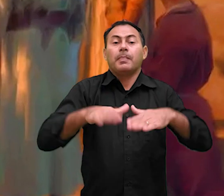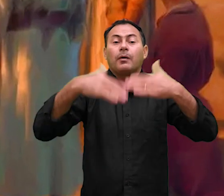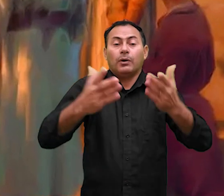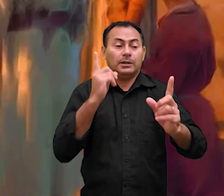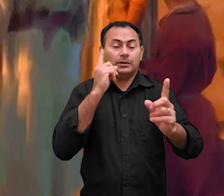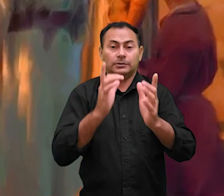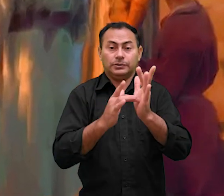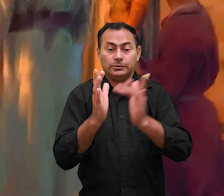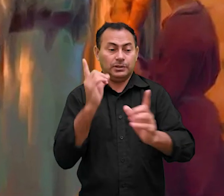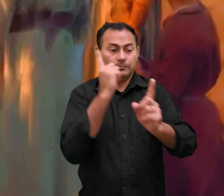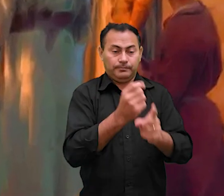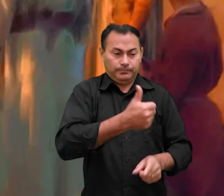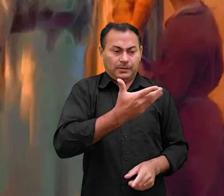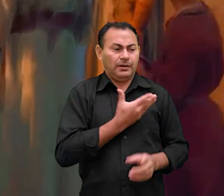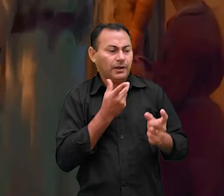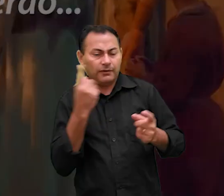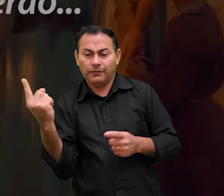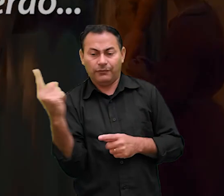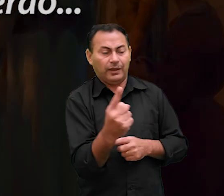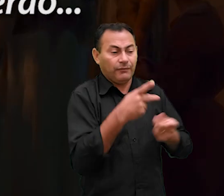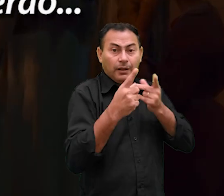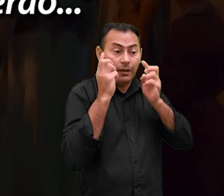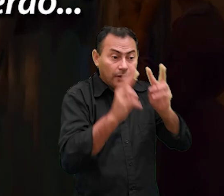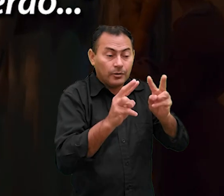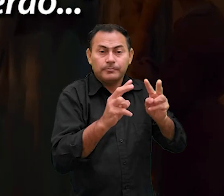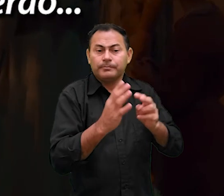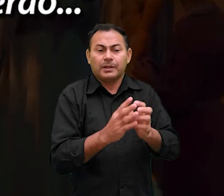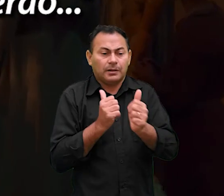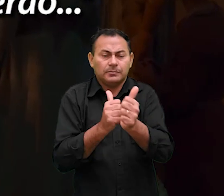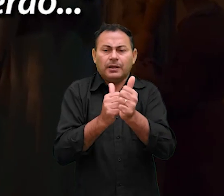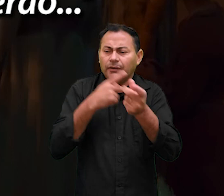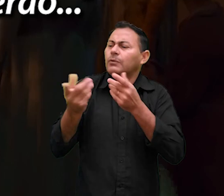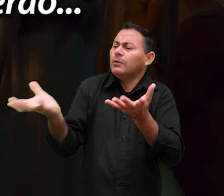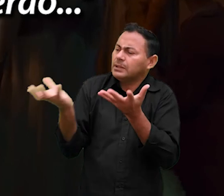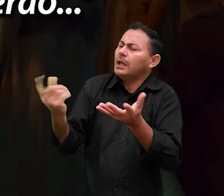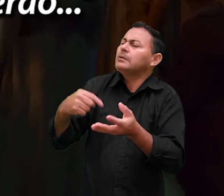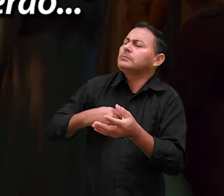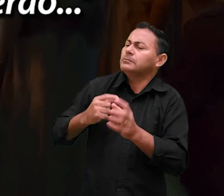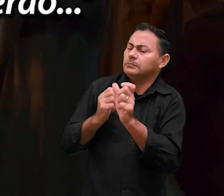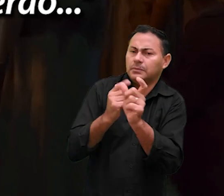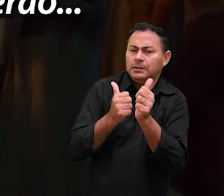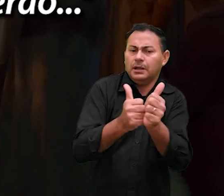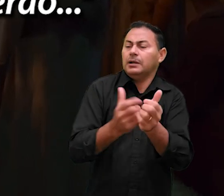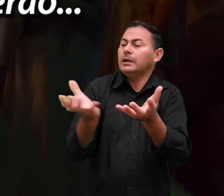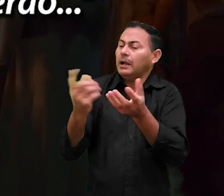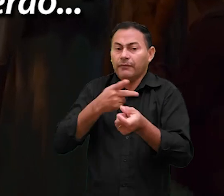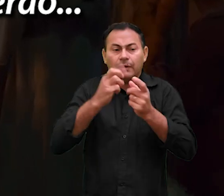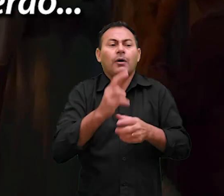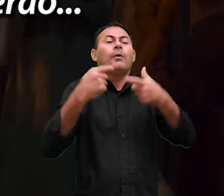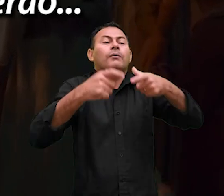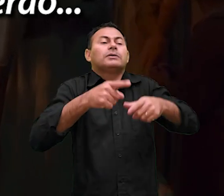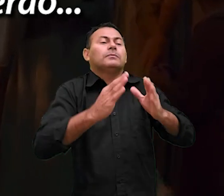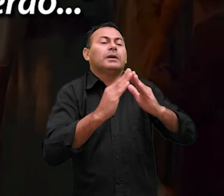forma. Quando ele encontrou os apóstolos, ele se virou para eles. Viu que eles o estavam seguindo e disse, o que vocês querem? Eles disseram,